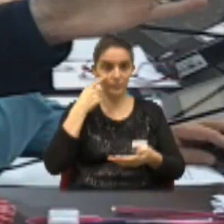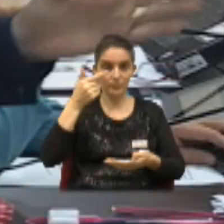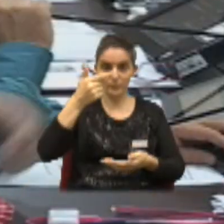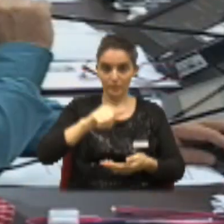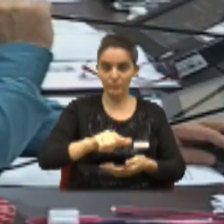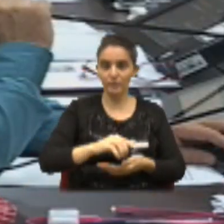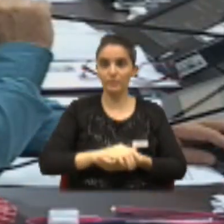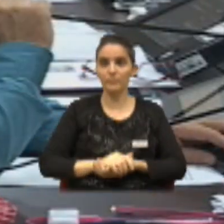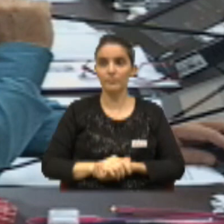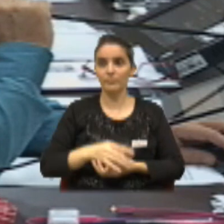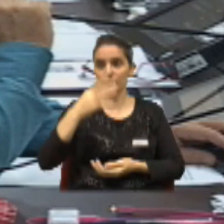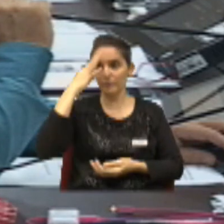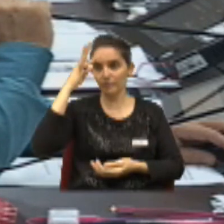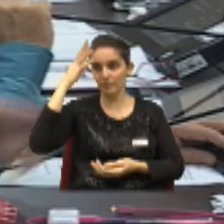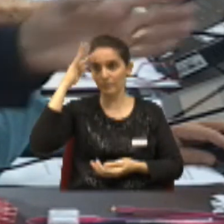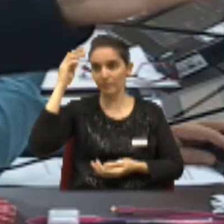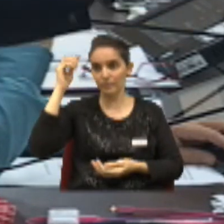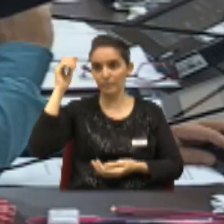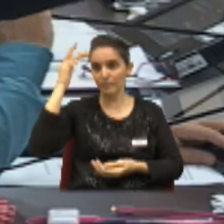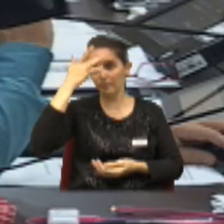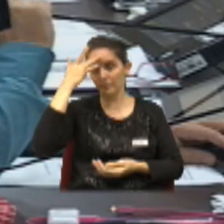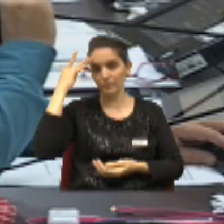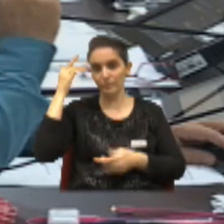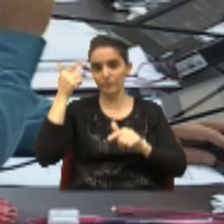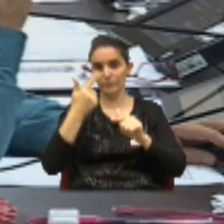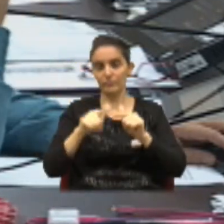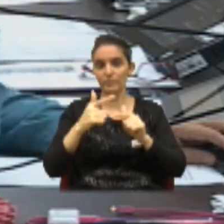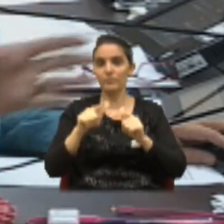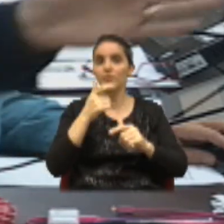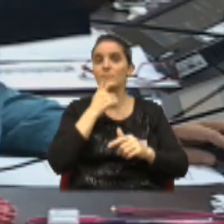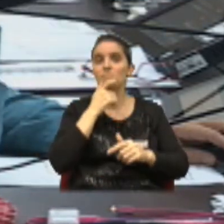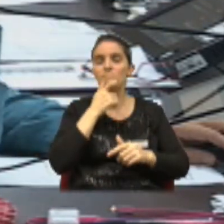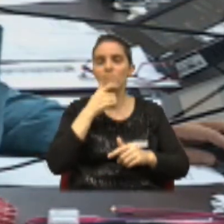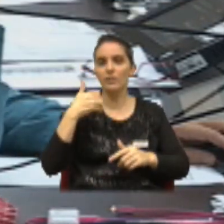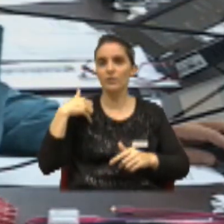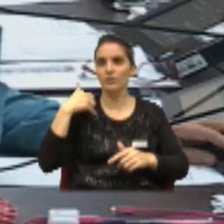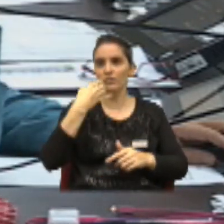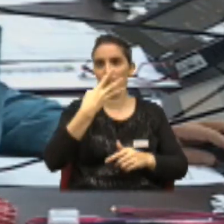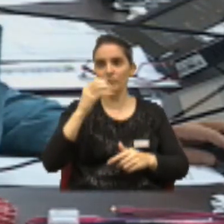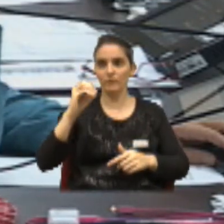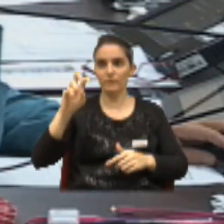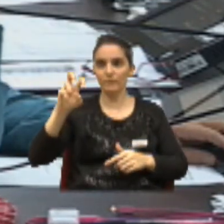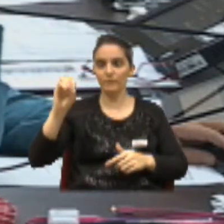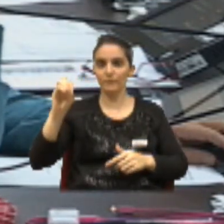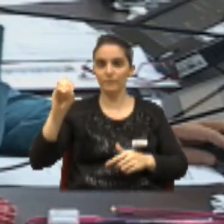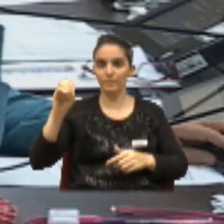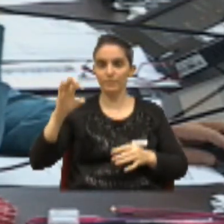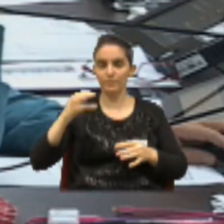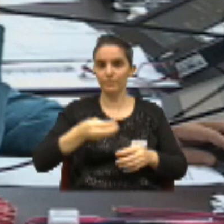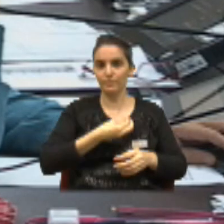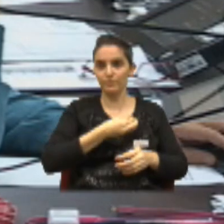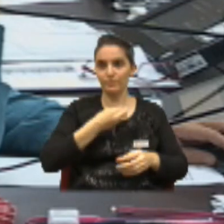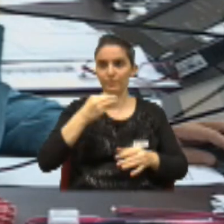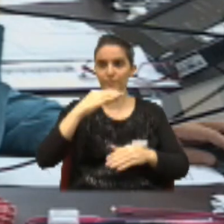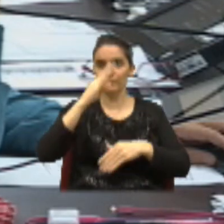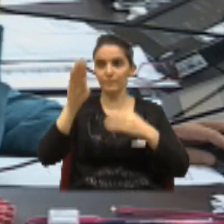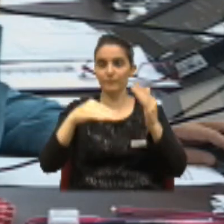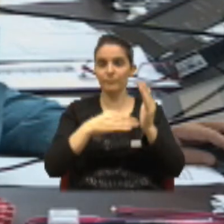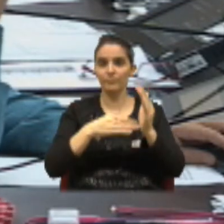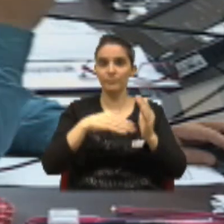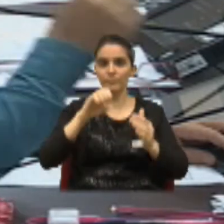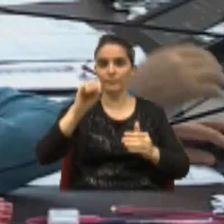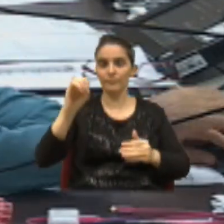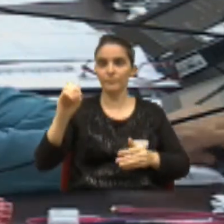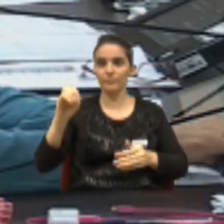imagina uma pessoa com um problema no quadril, com 40, 50 anos, com uma longevidade até os 80, vai ter que fazer a revisão no